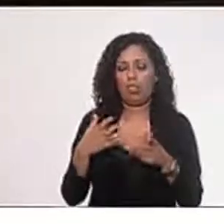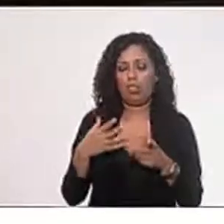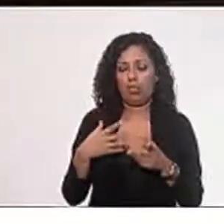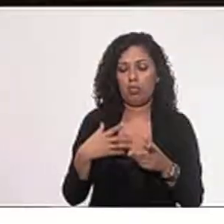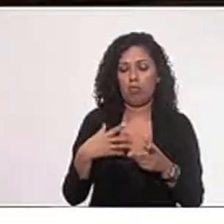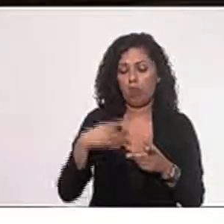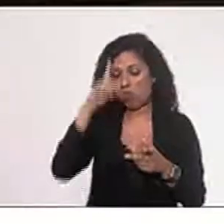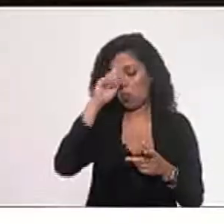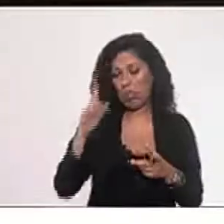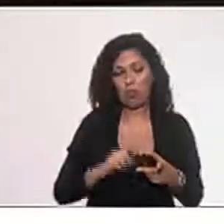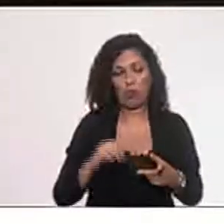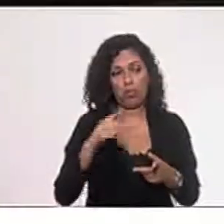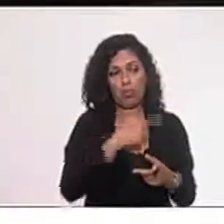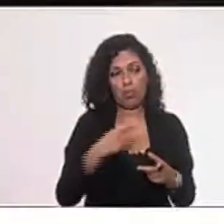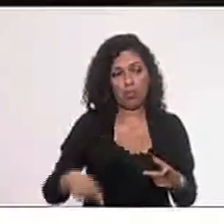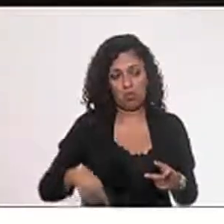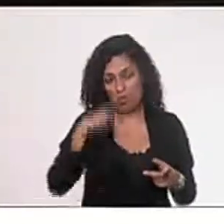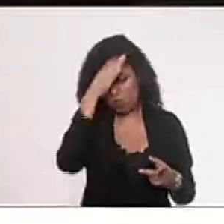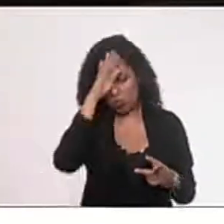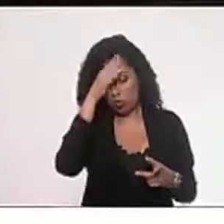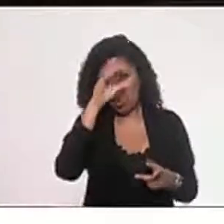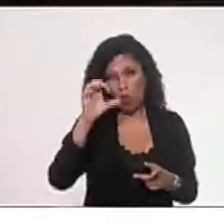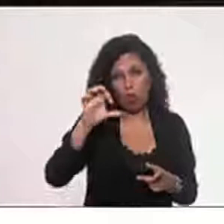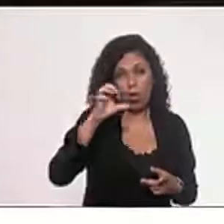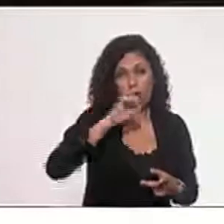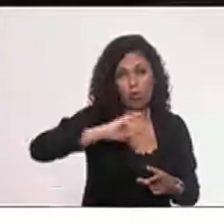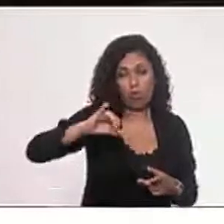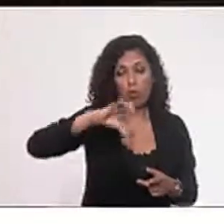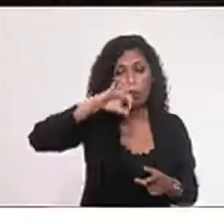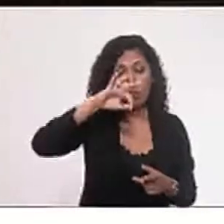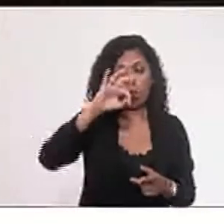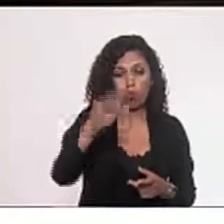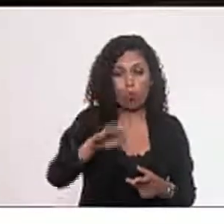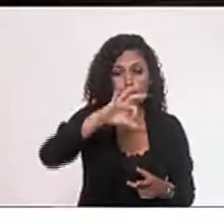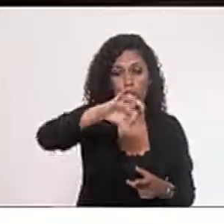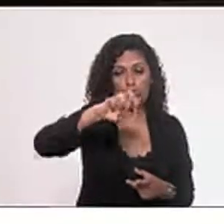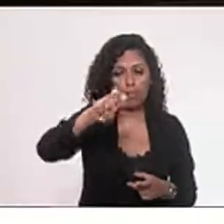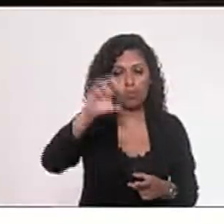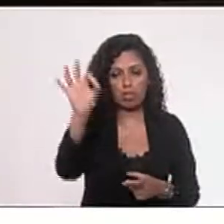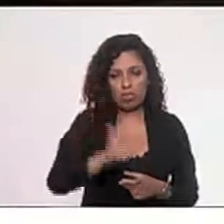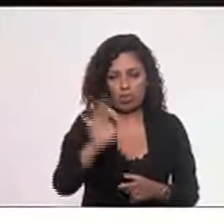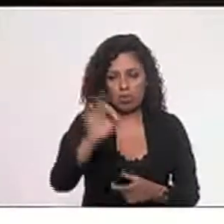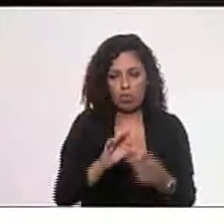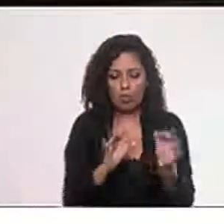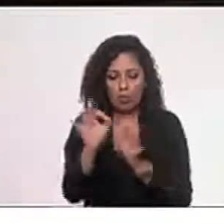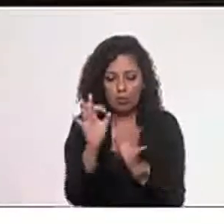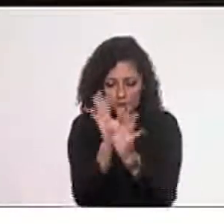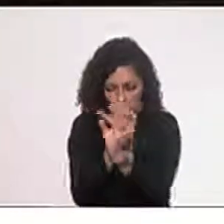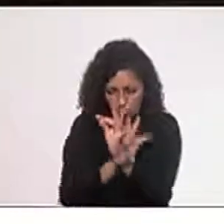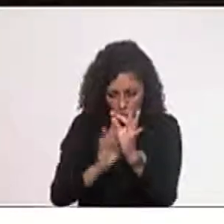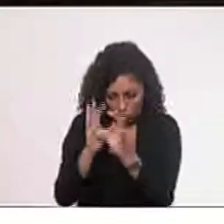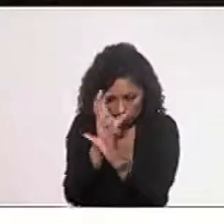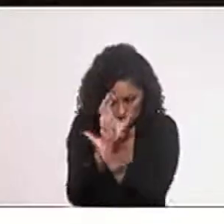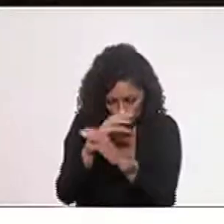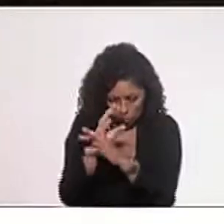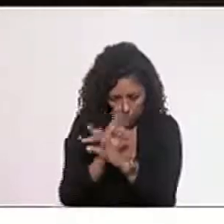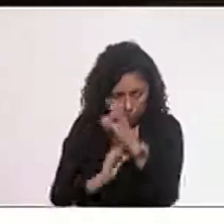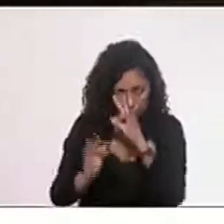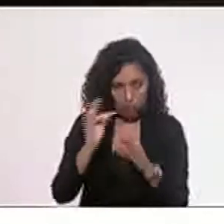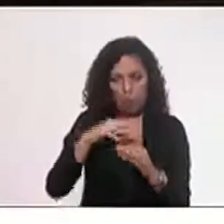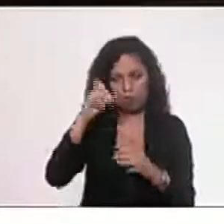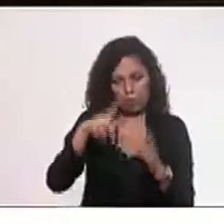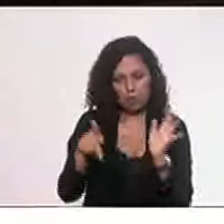funcionário quase 95% da produção científica brasileira emana das